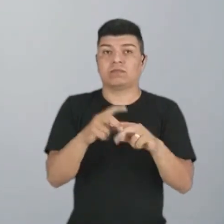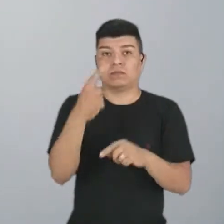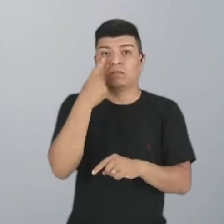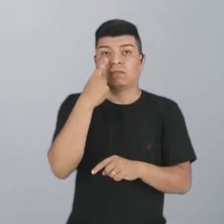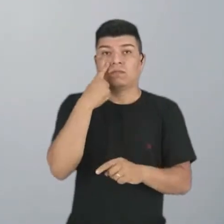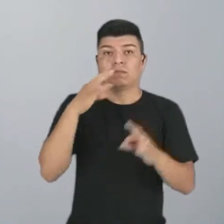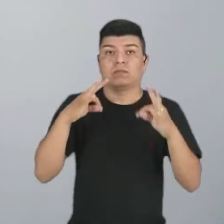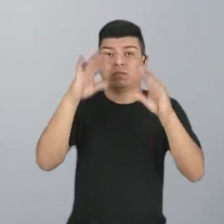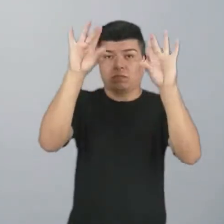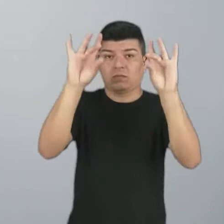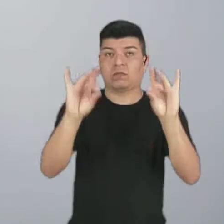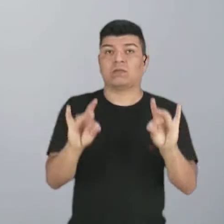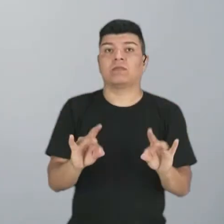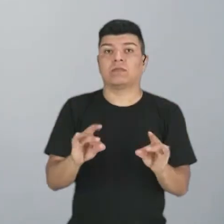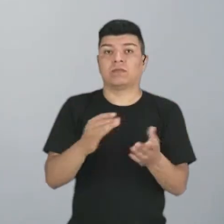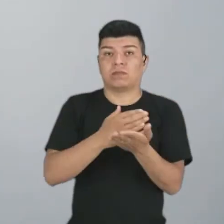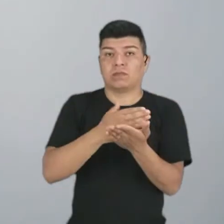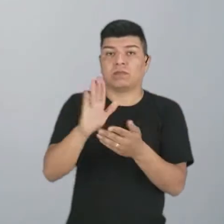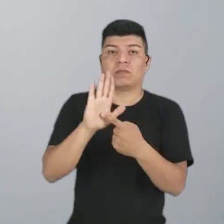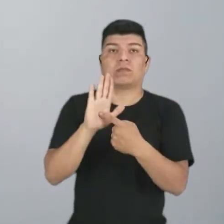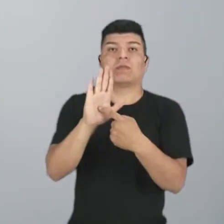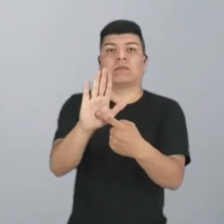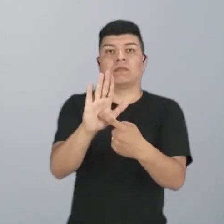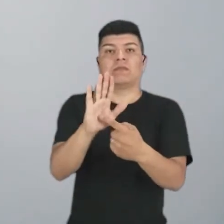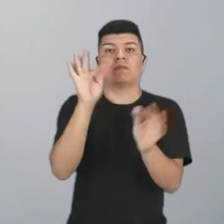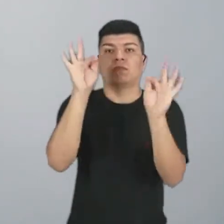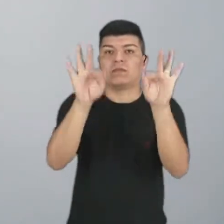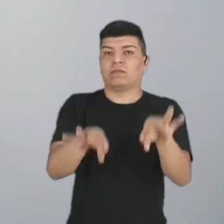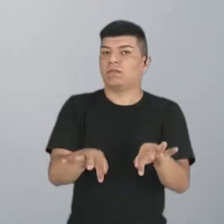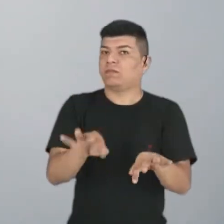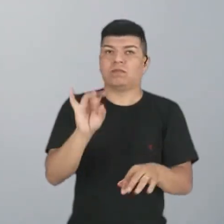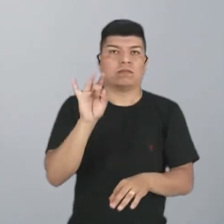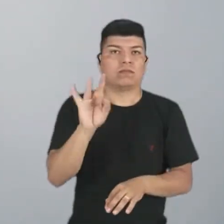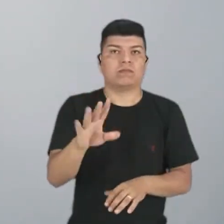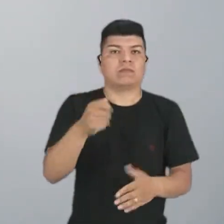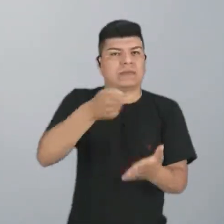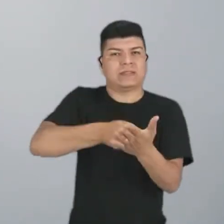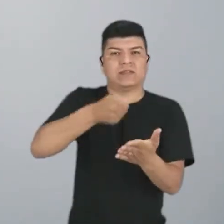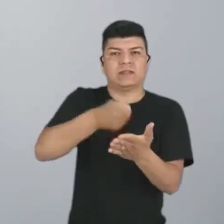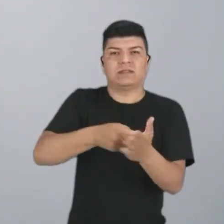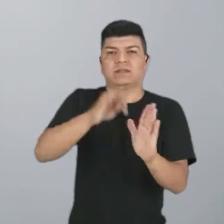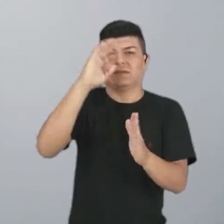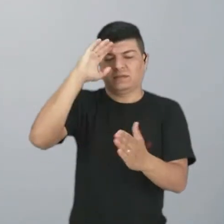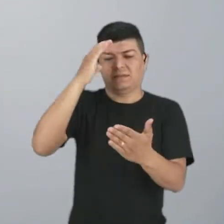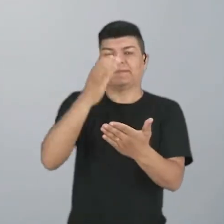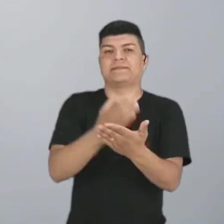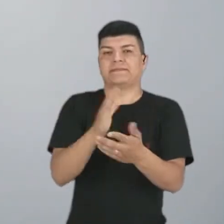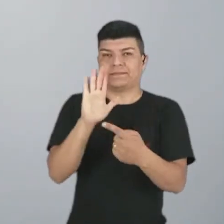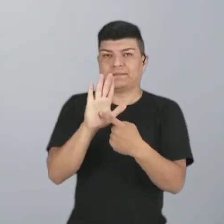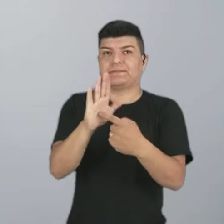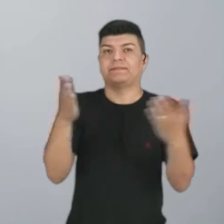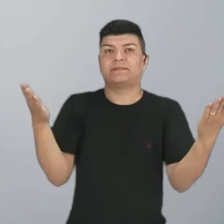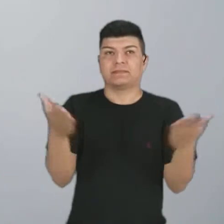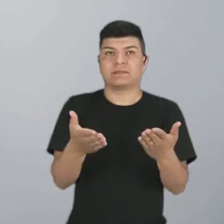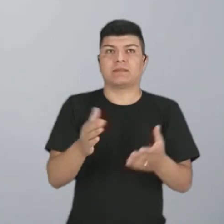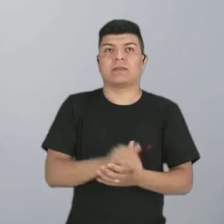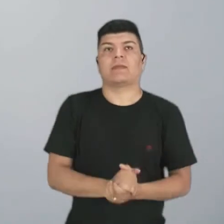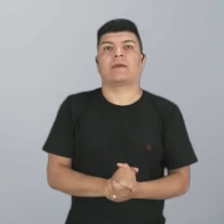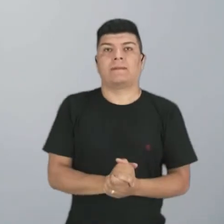que todos os dados que vão aparecer a partir de agora só têm uma finalidade, defender essa tese que nós acabamos de apresentar.